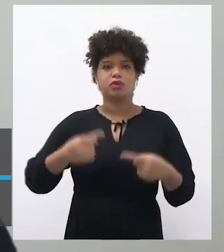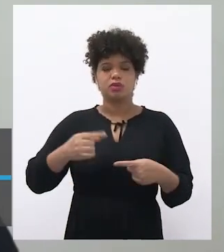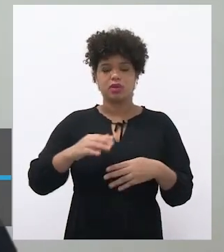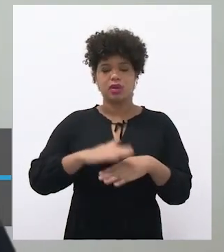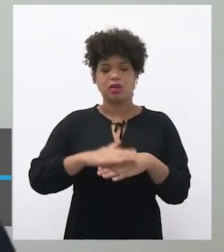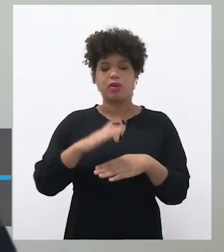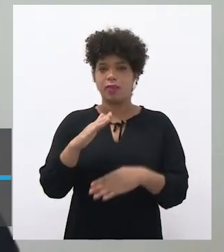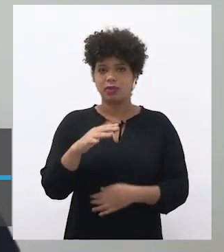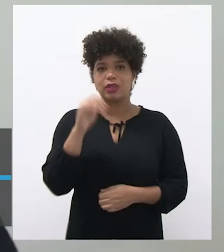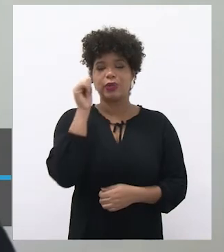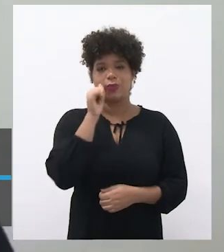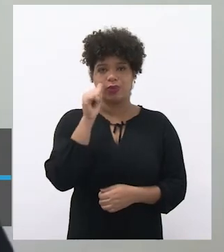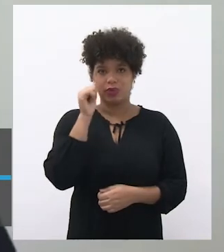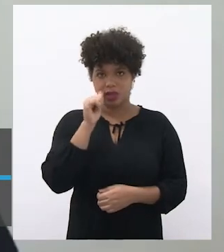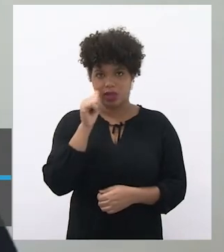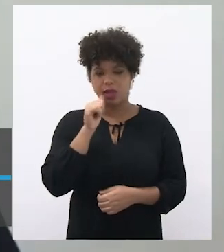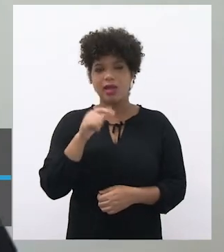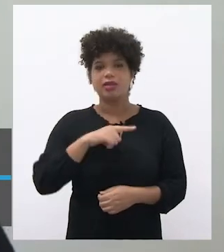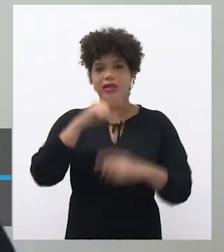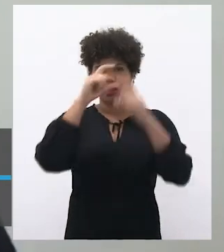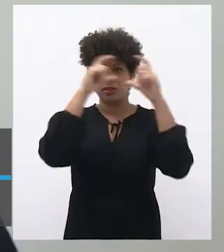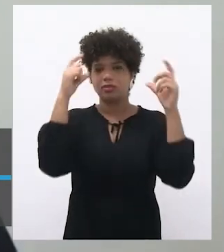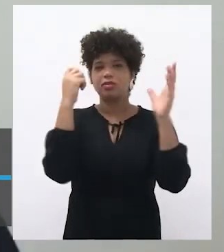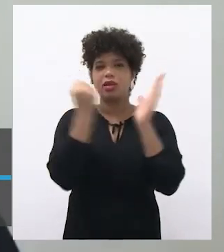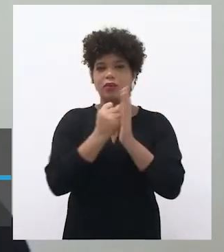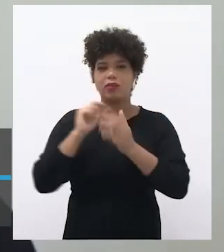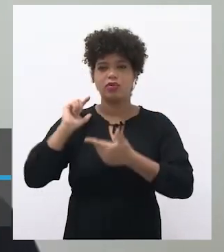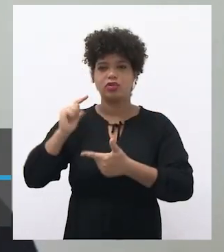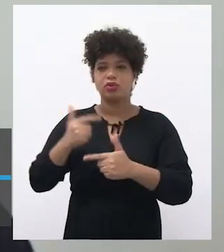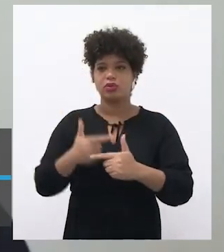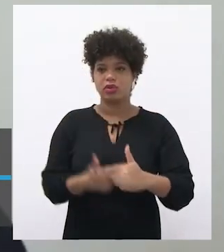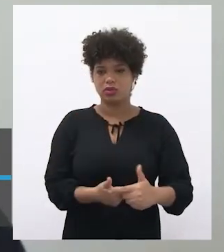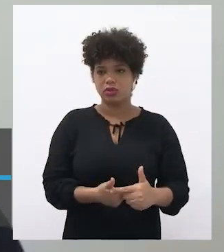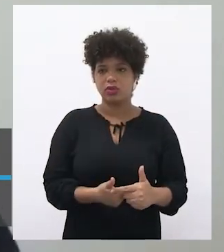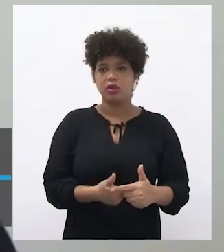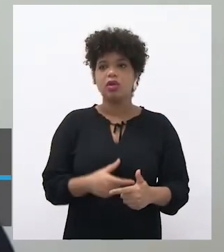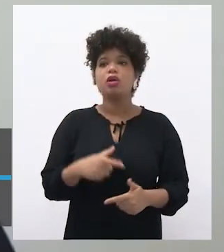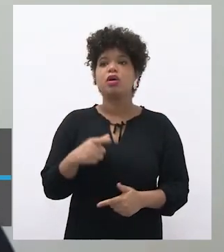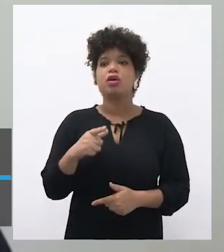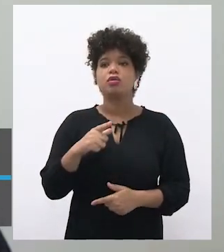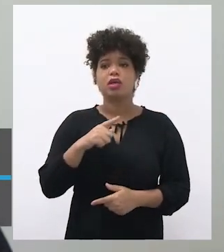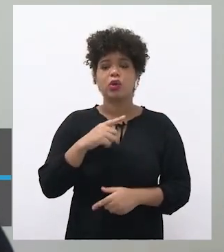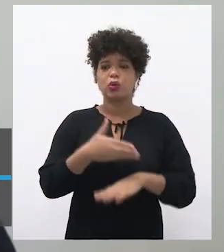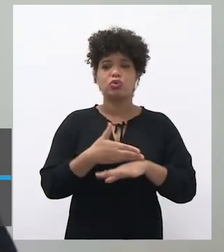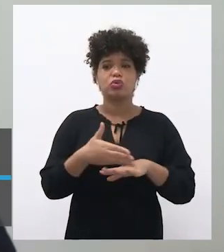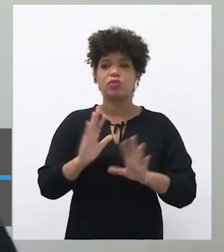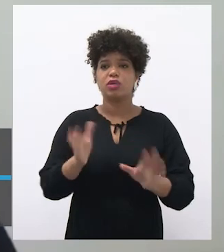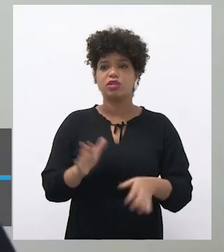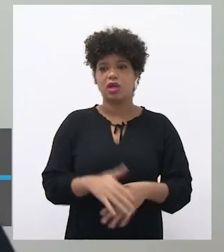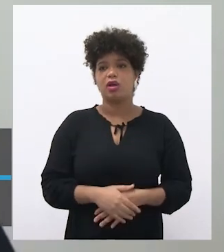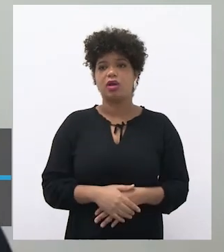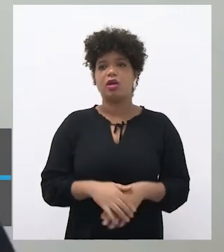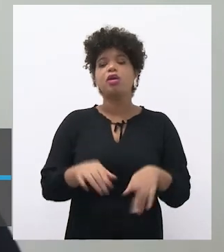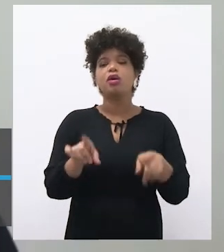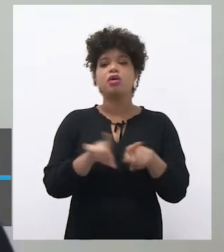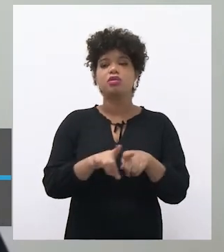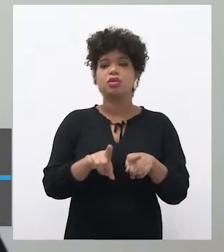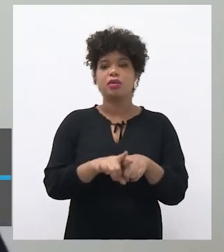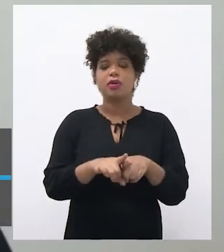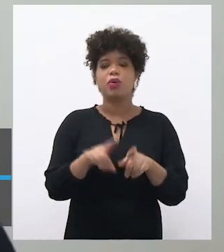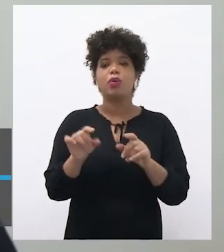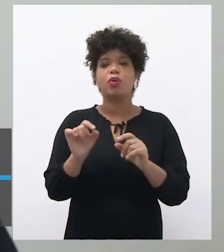obrigações de caráter legislativo, como a Lei Maria da Penha é um exemplo desse tipo de legislação, né, em